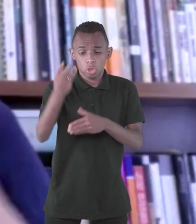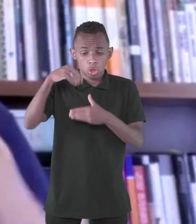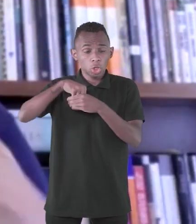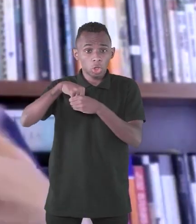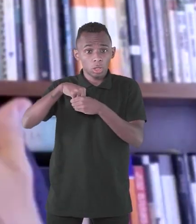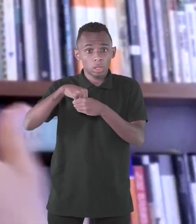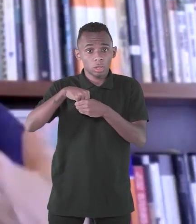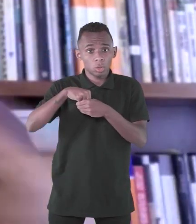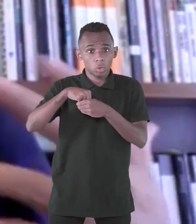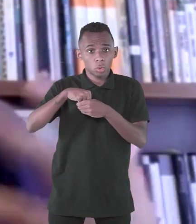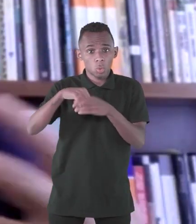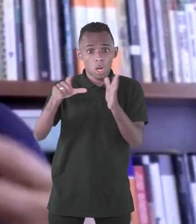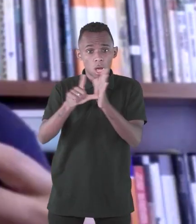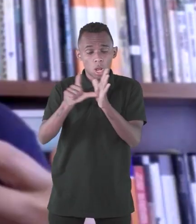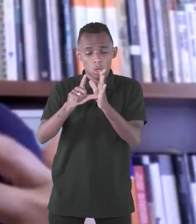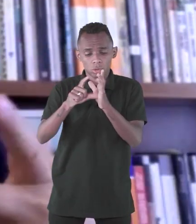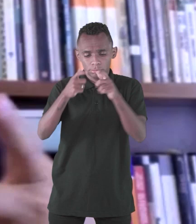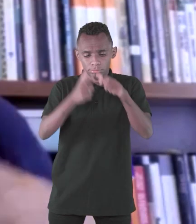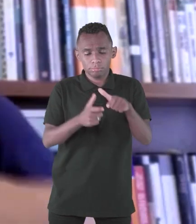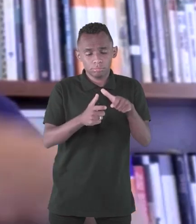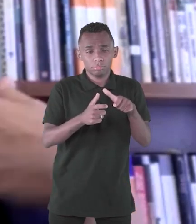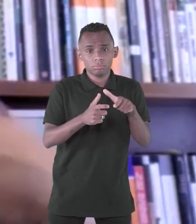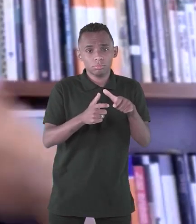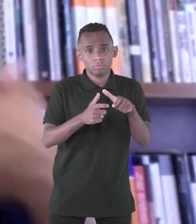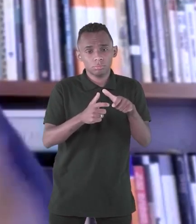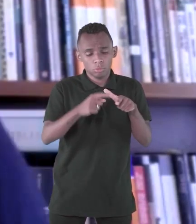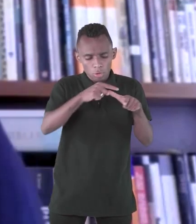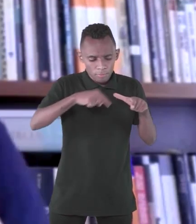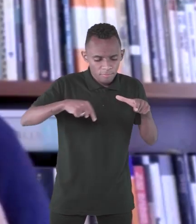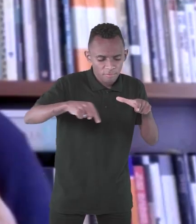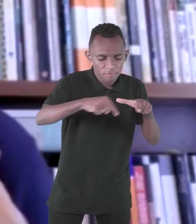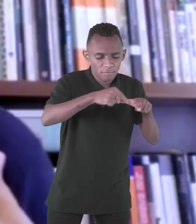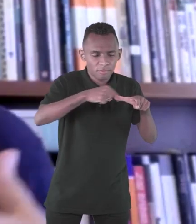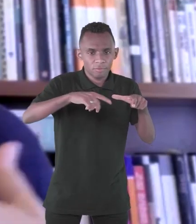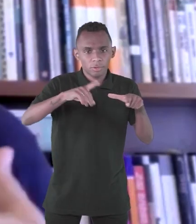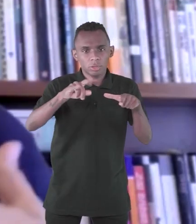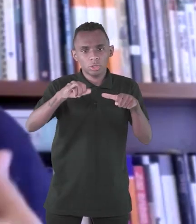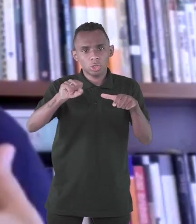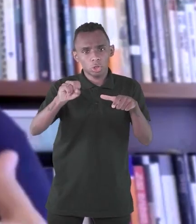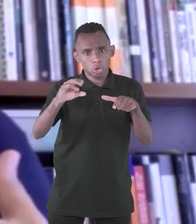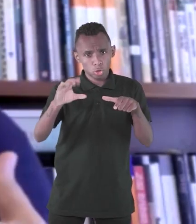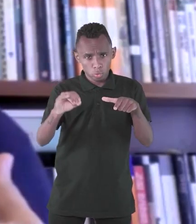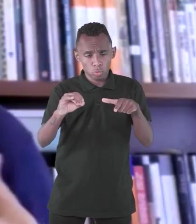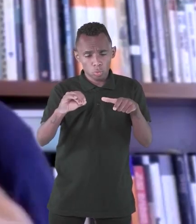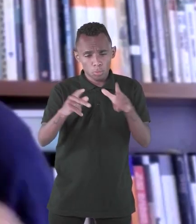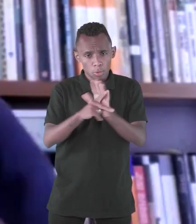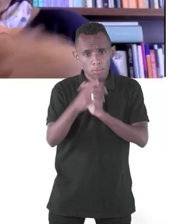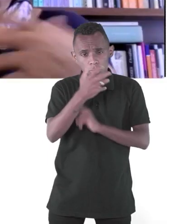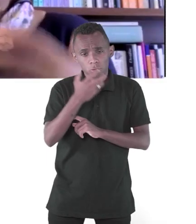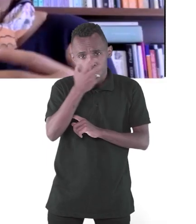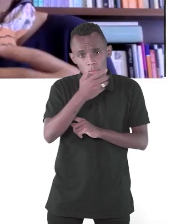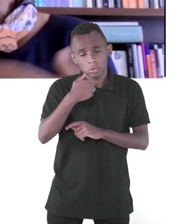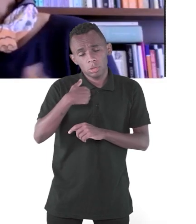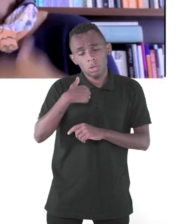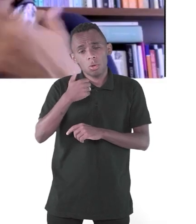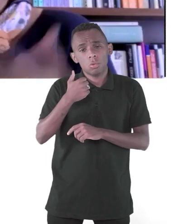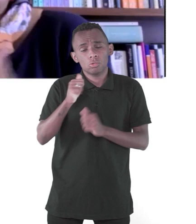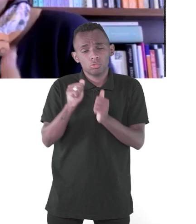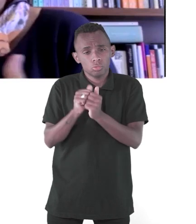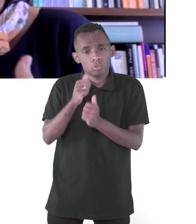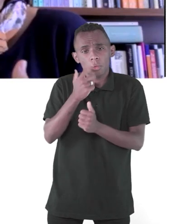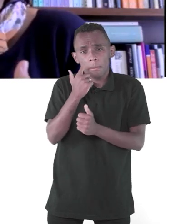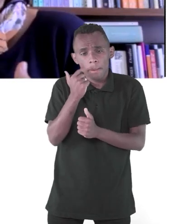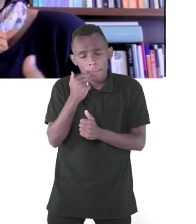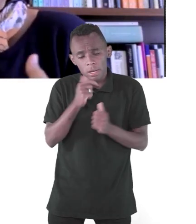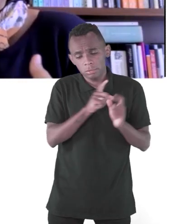dentro, era uma loja de discos itinerante. Então eu entrava junto com meu pai dentro dessa Kombi e eu podia